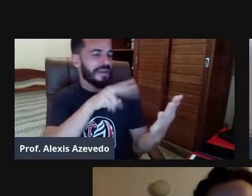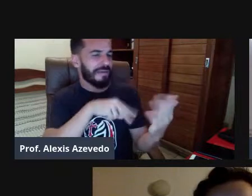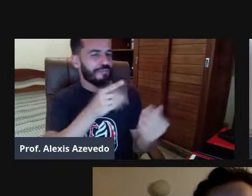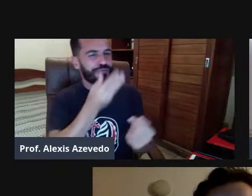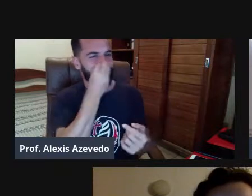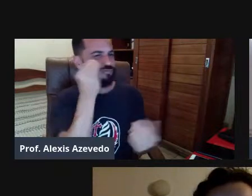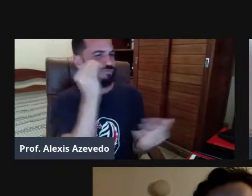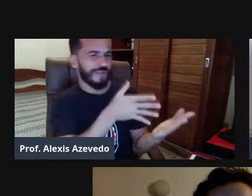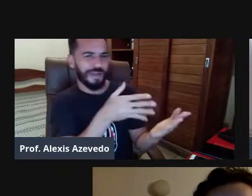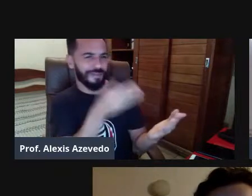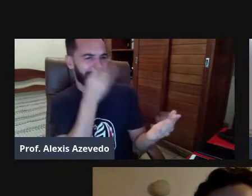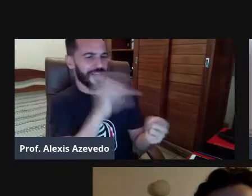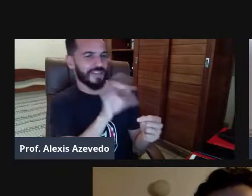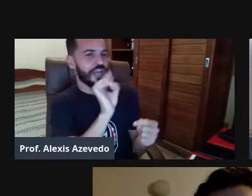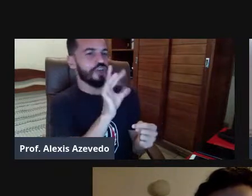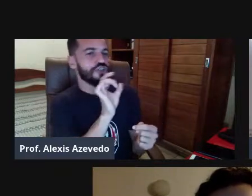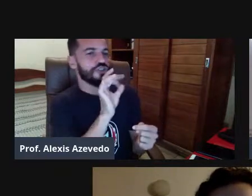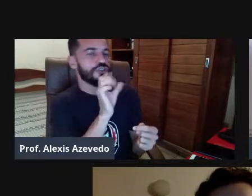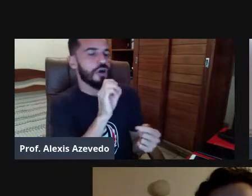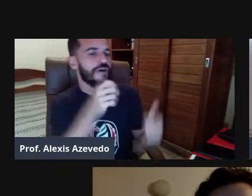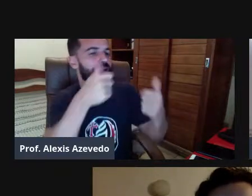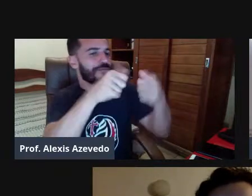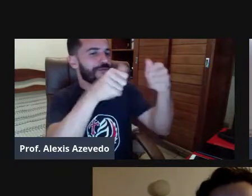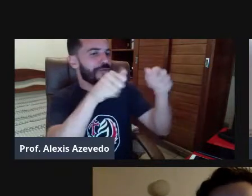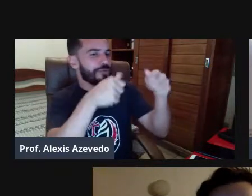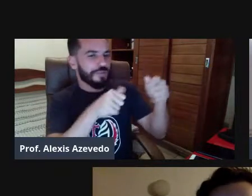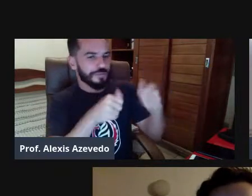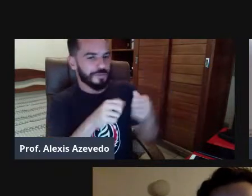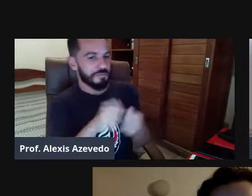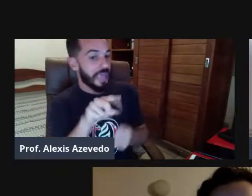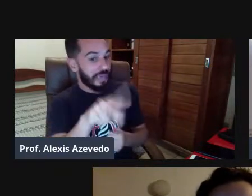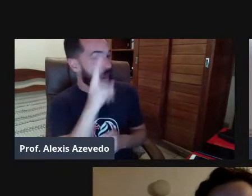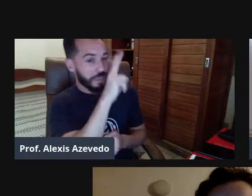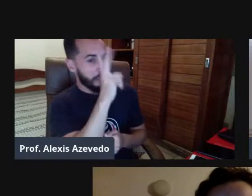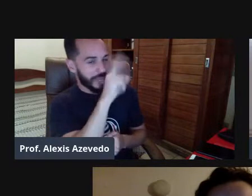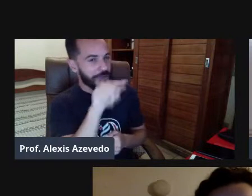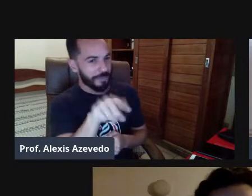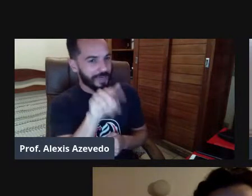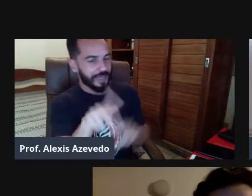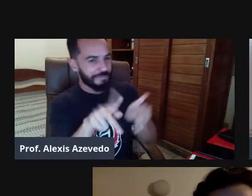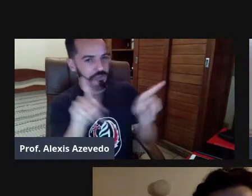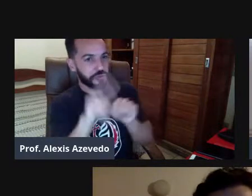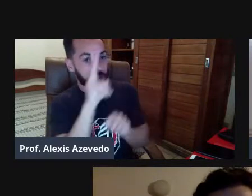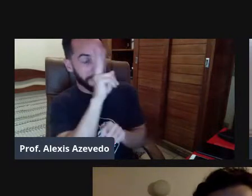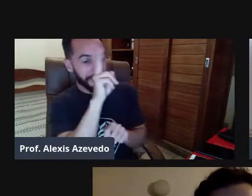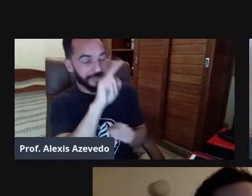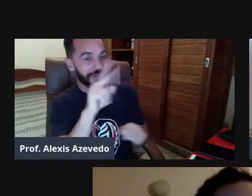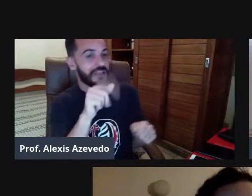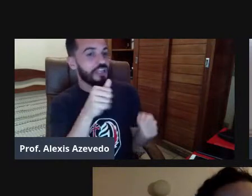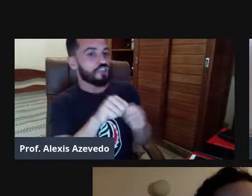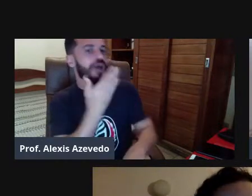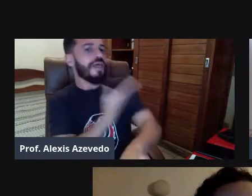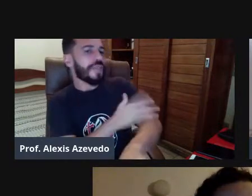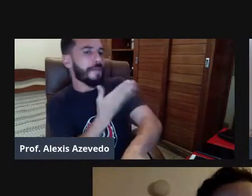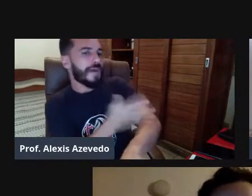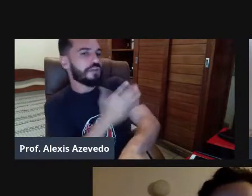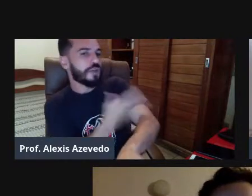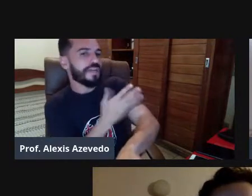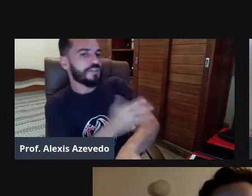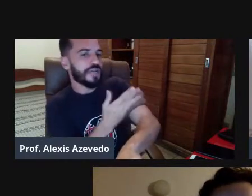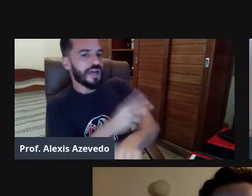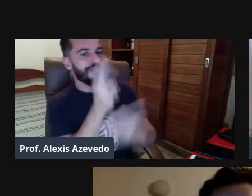91, então eu não lembro de ter lido na escola de Belas Artes, porque a gente só praticava a arte. Então,